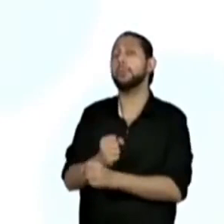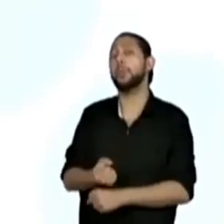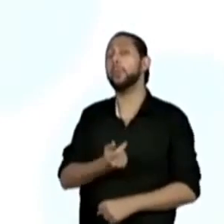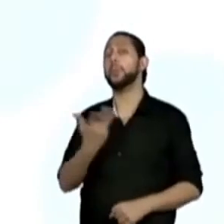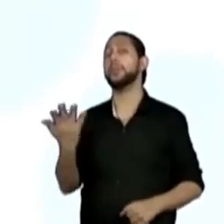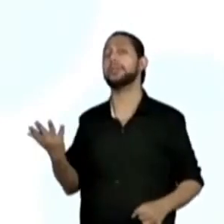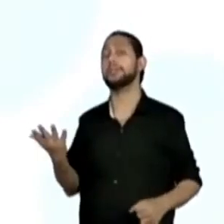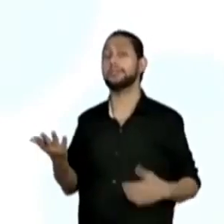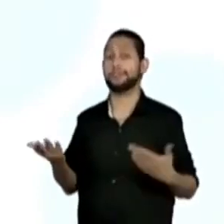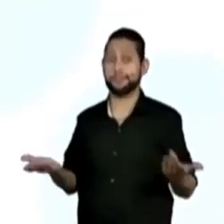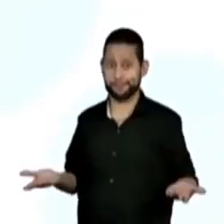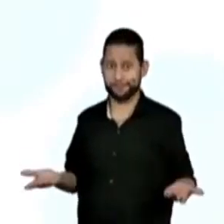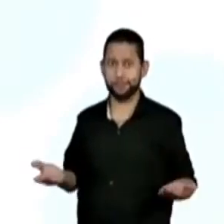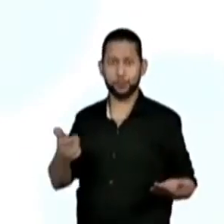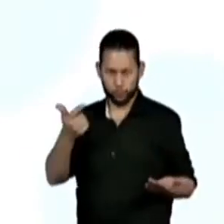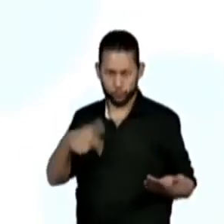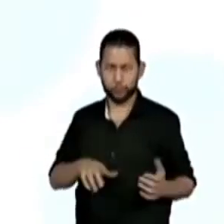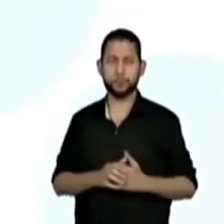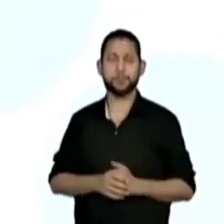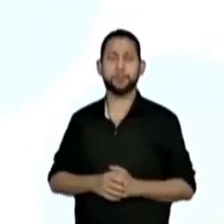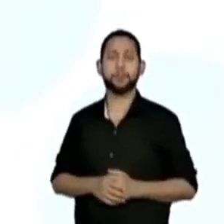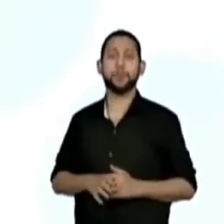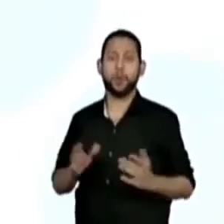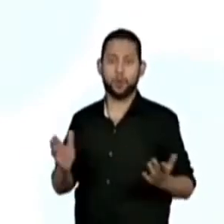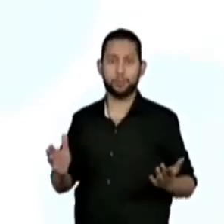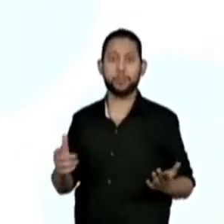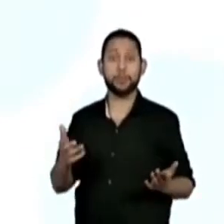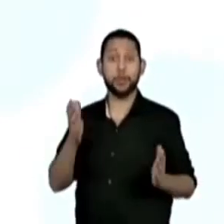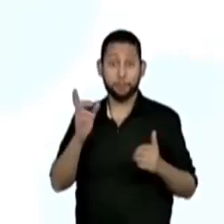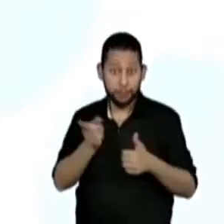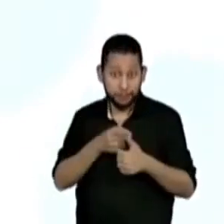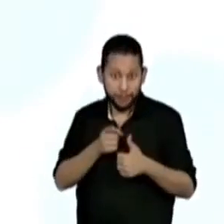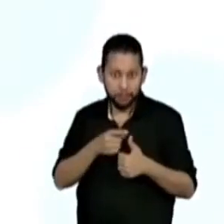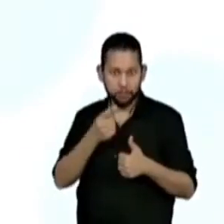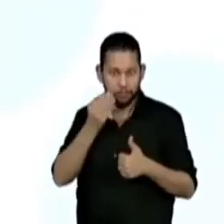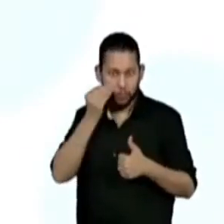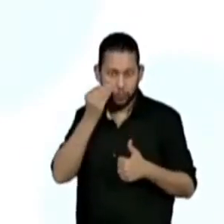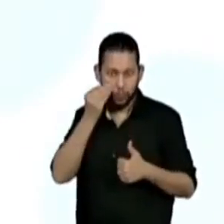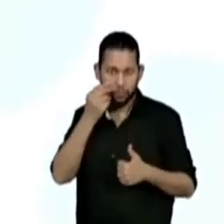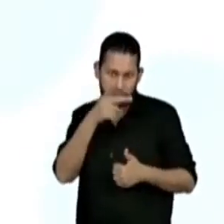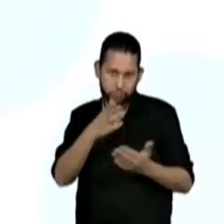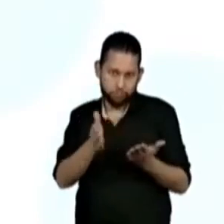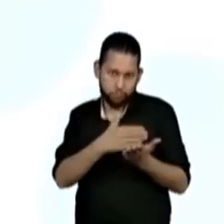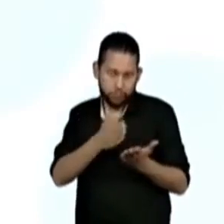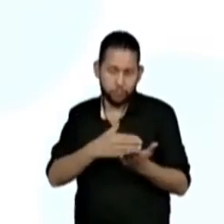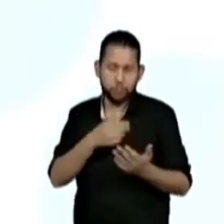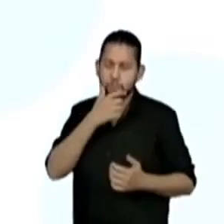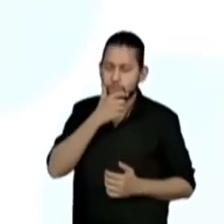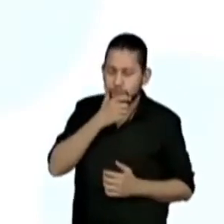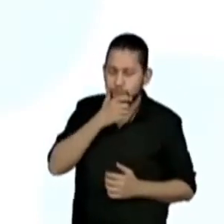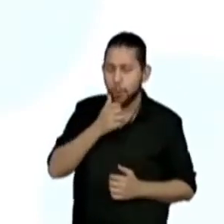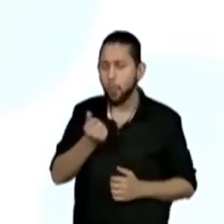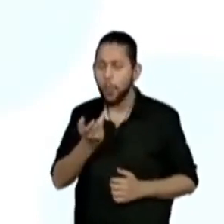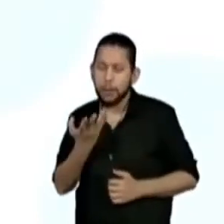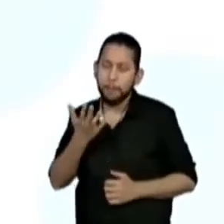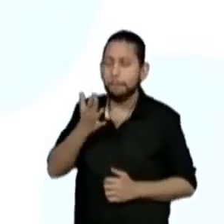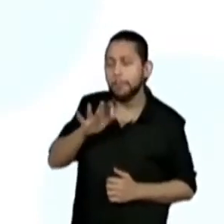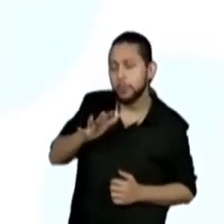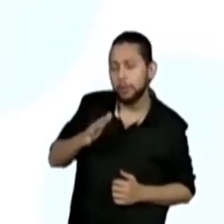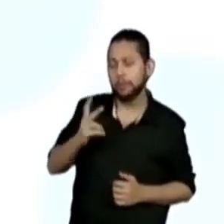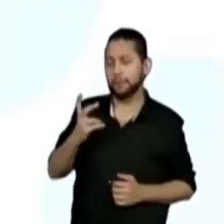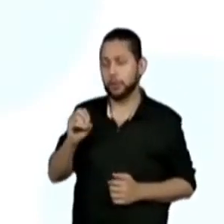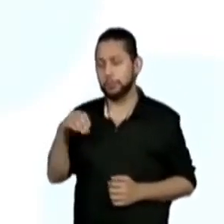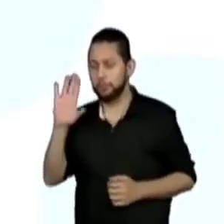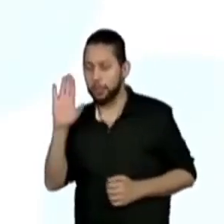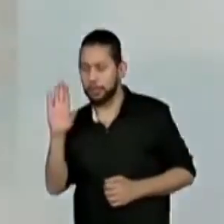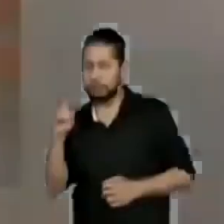comprar então vamos lá de novo a gente fez a estimativa inclusive no material de vocês lá do aprender sempre